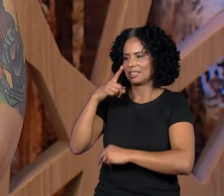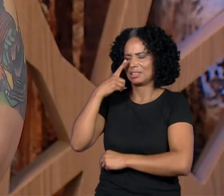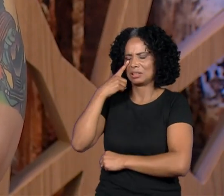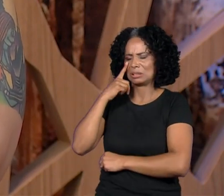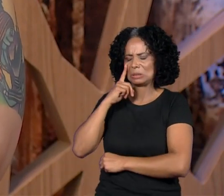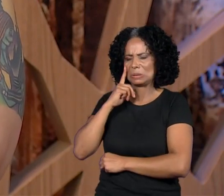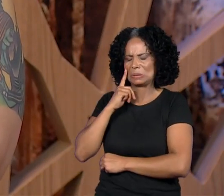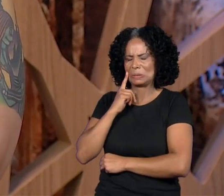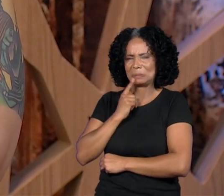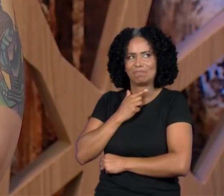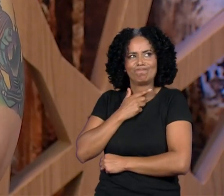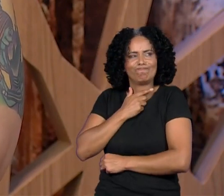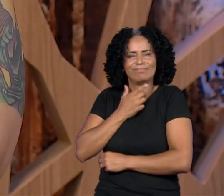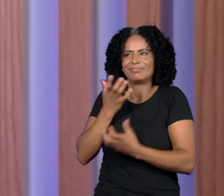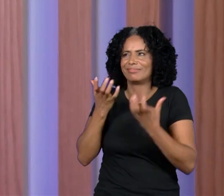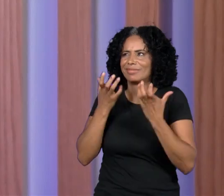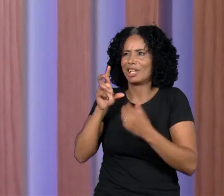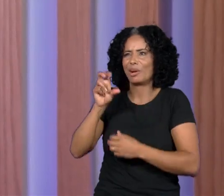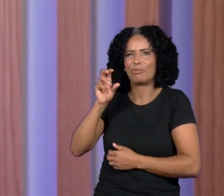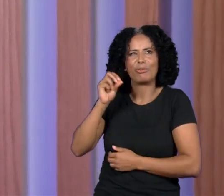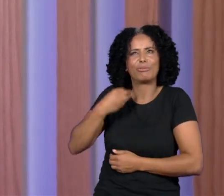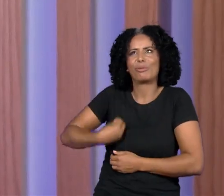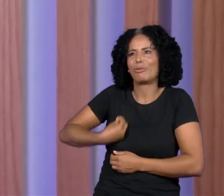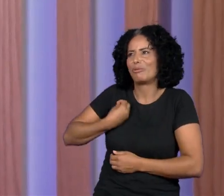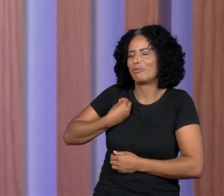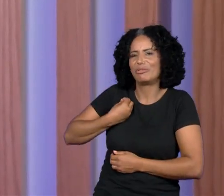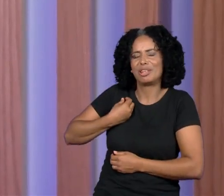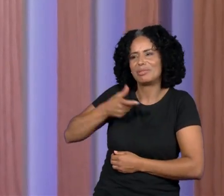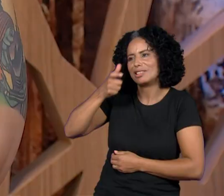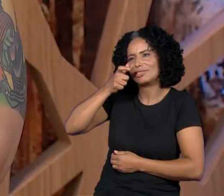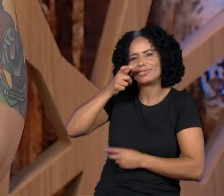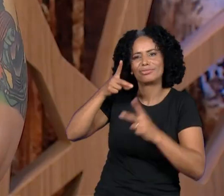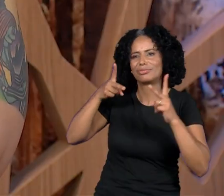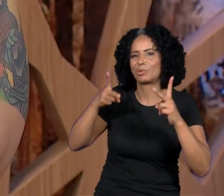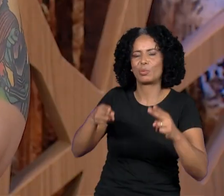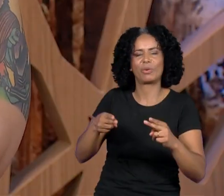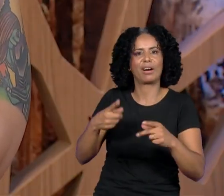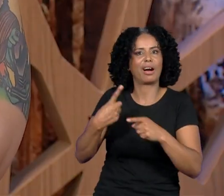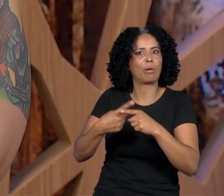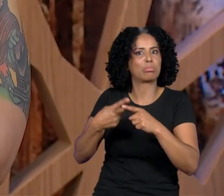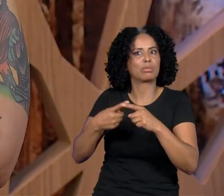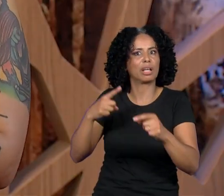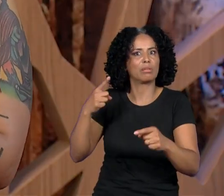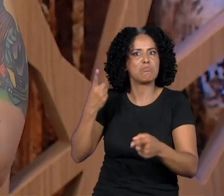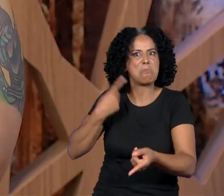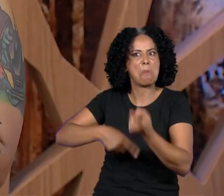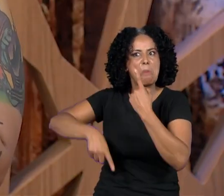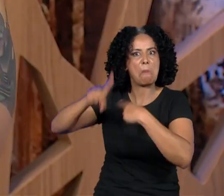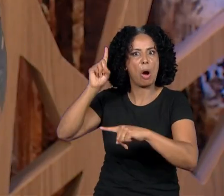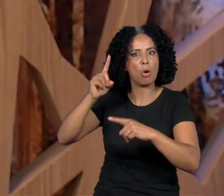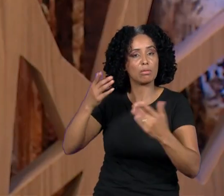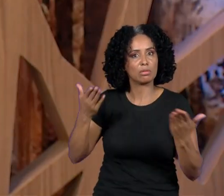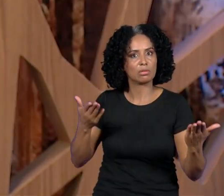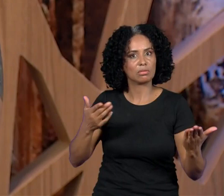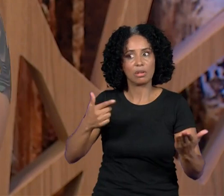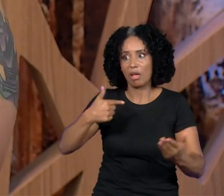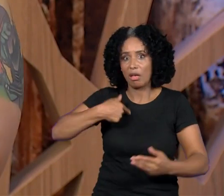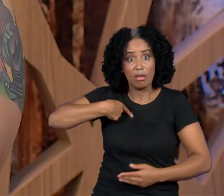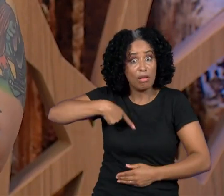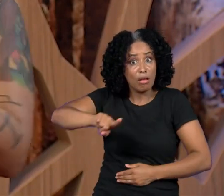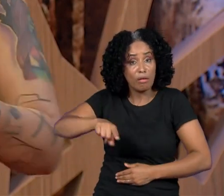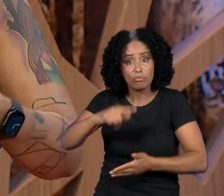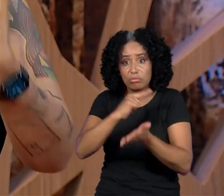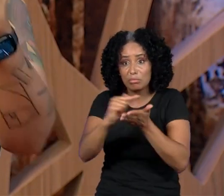minha avó estivesse viva para ver isso aqui, porque é uma virada de chave muito grande ver que a pessoa, eu fui lá limpar a casa dela e ela